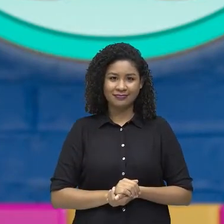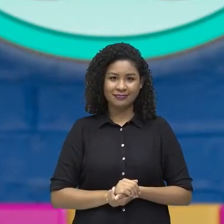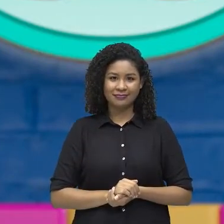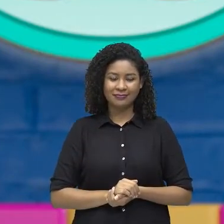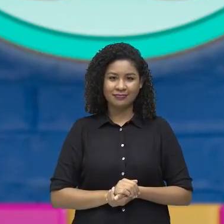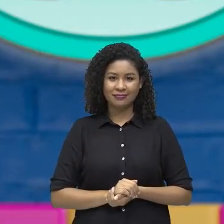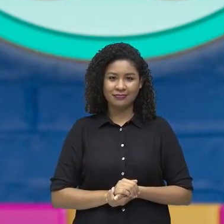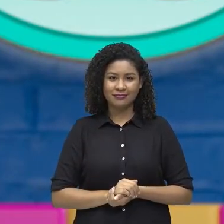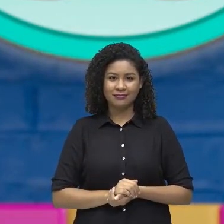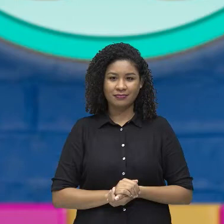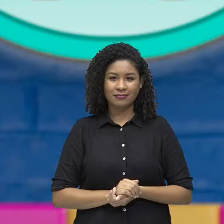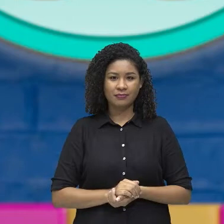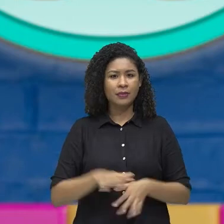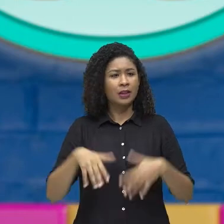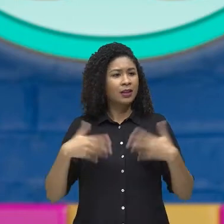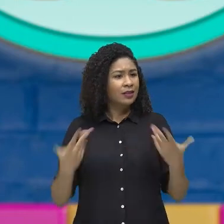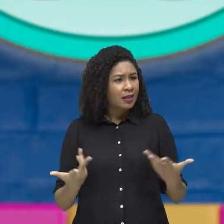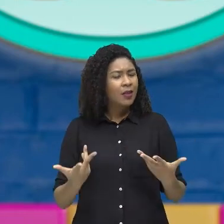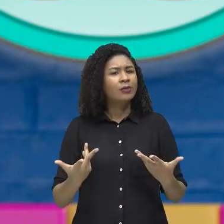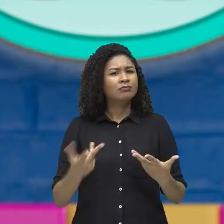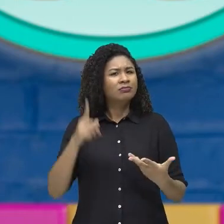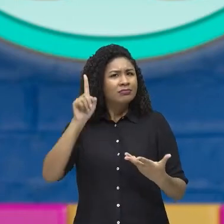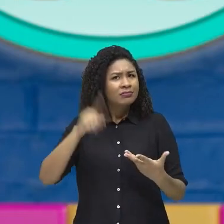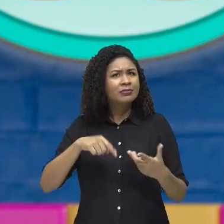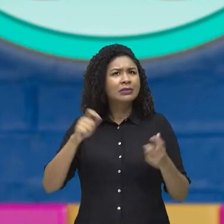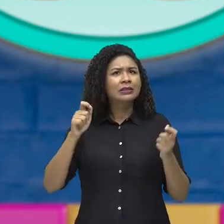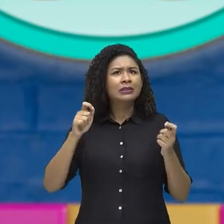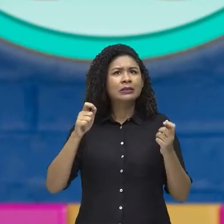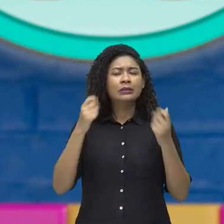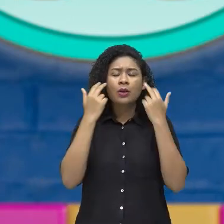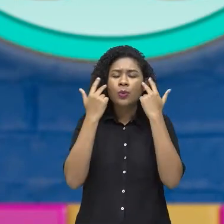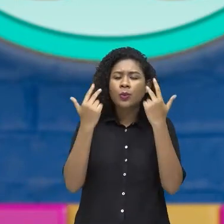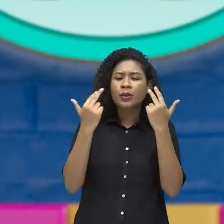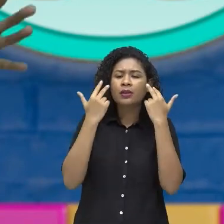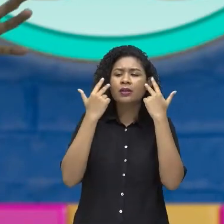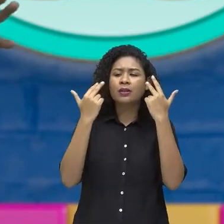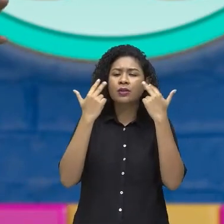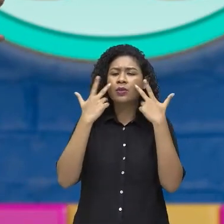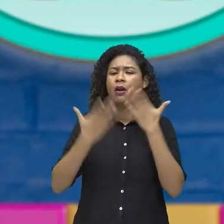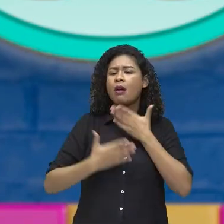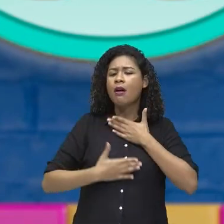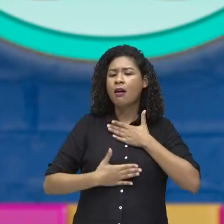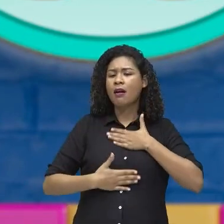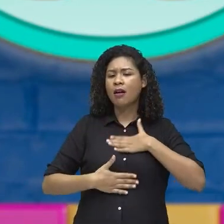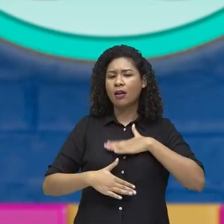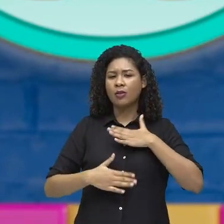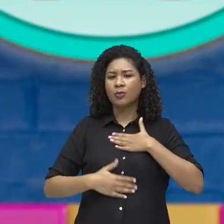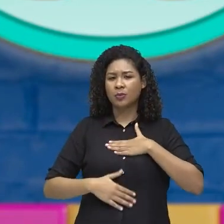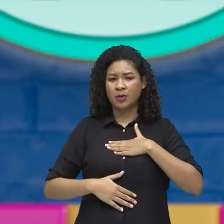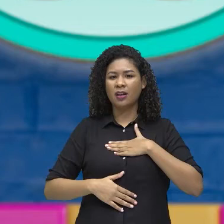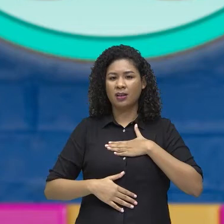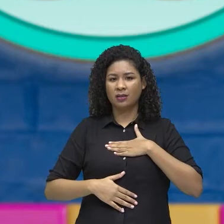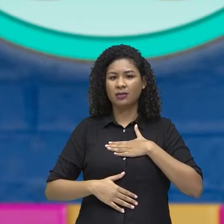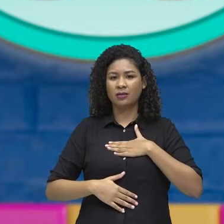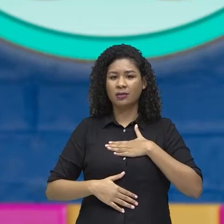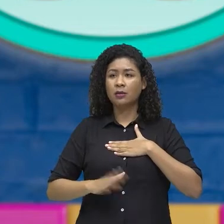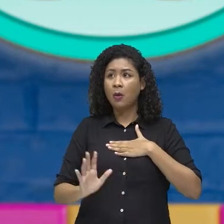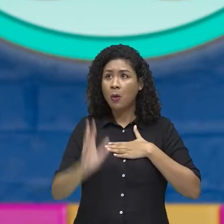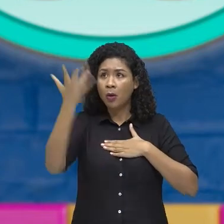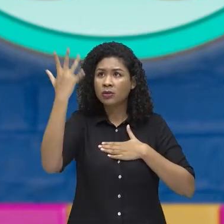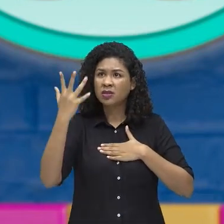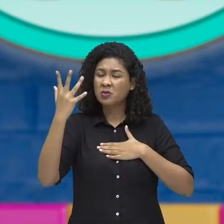trazendo uns processos de tranquilidade para tudo isso que nos acontece. Nem tudo é uma tempestade, nem tudo precisa ser transformado